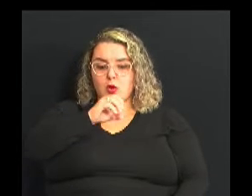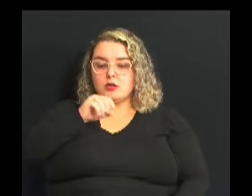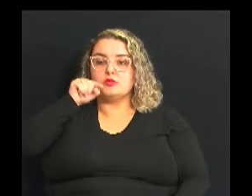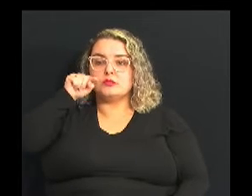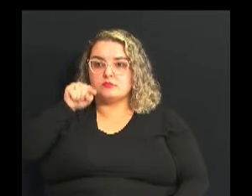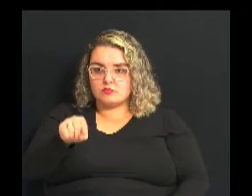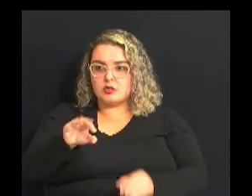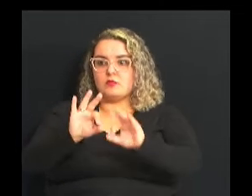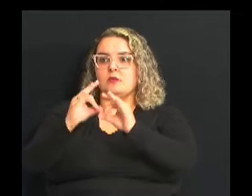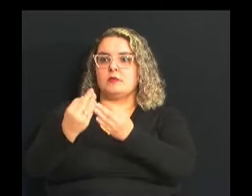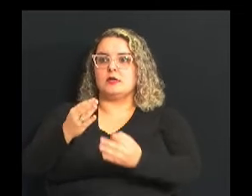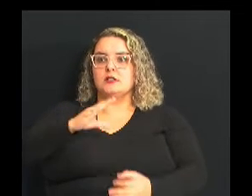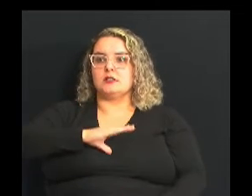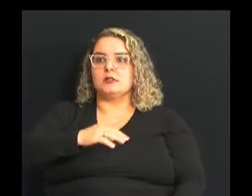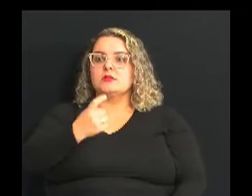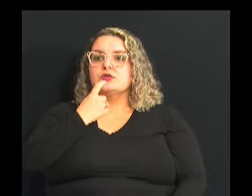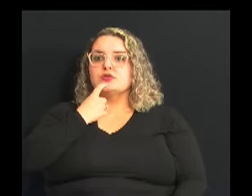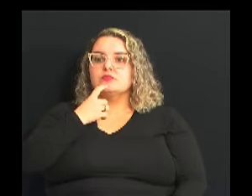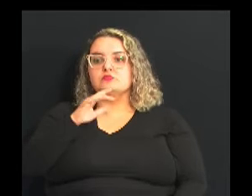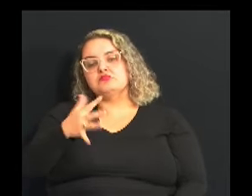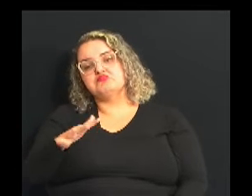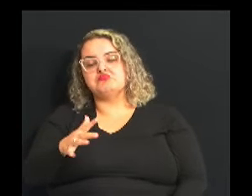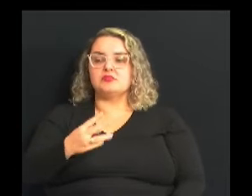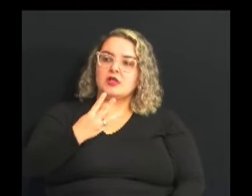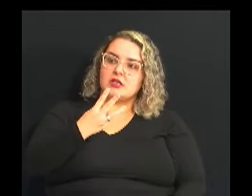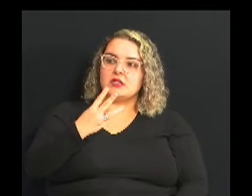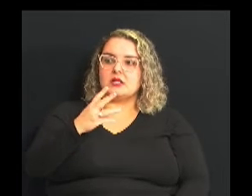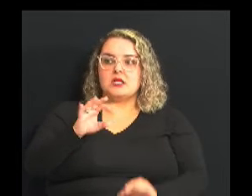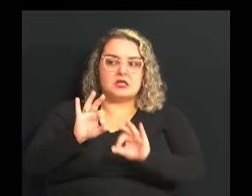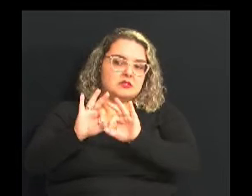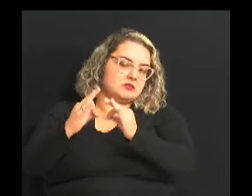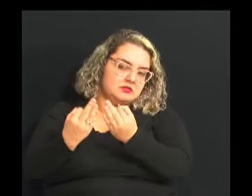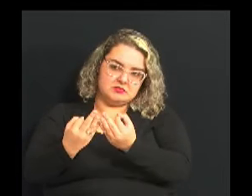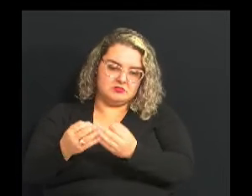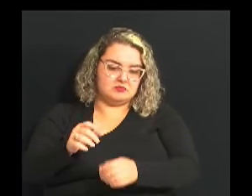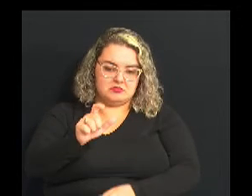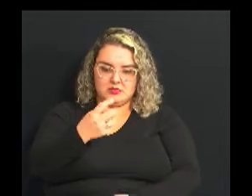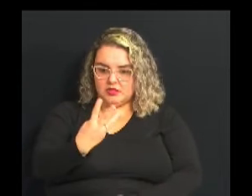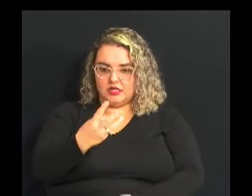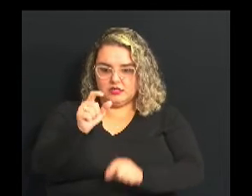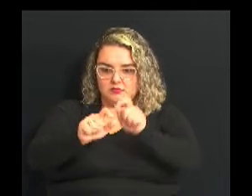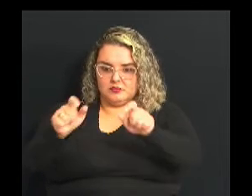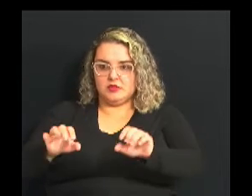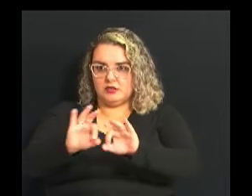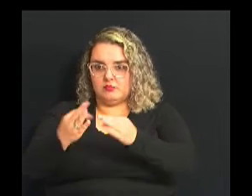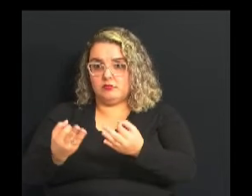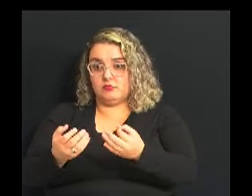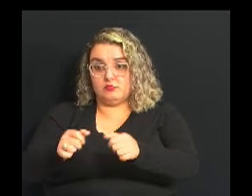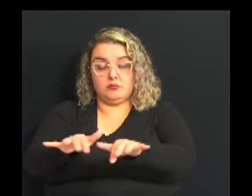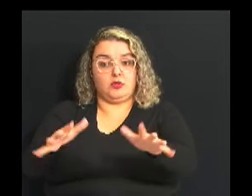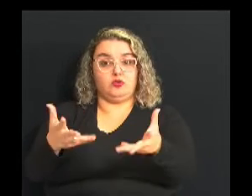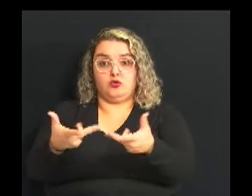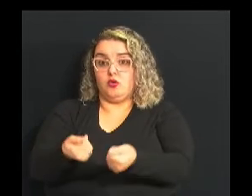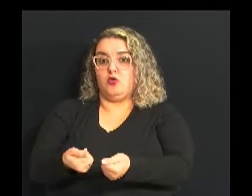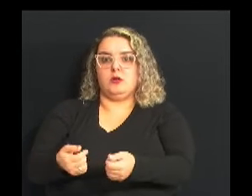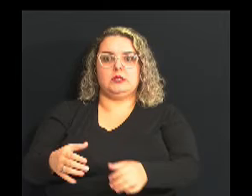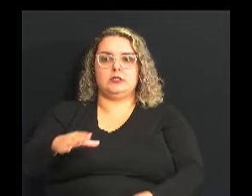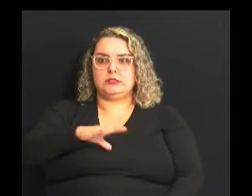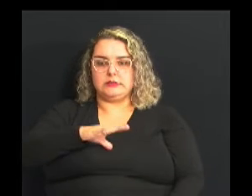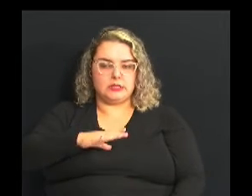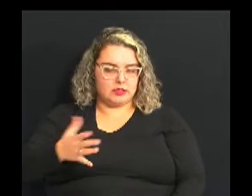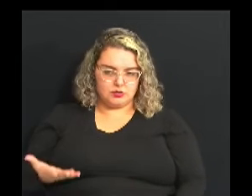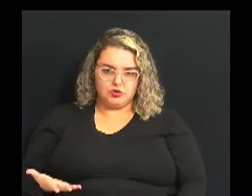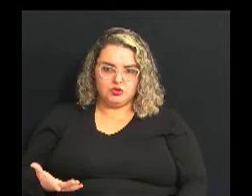Campinas. Se você considerar uma média de 3 pessoas por família, na prática, nós cobrimos a cidade inteira, né? E